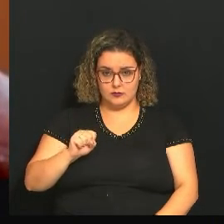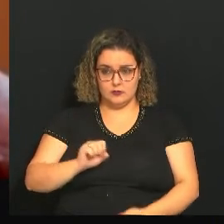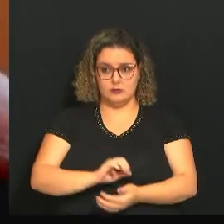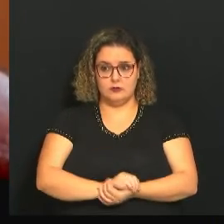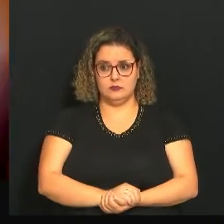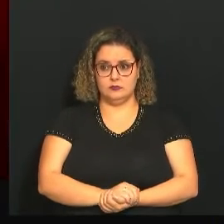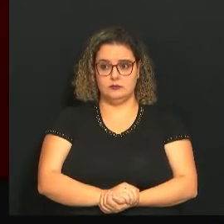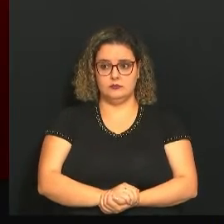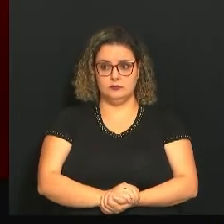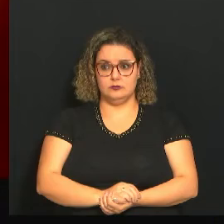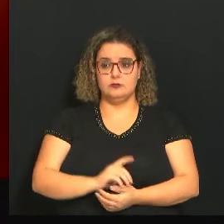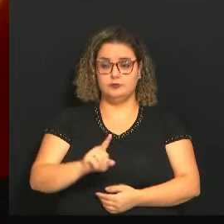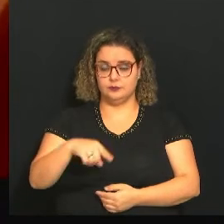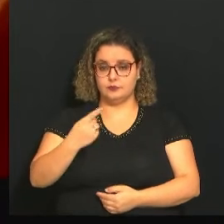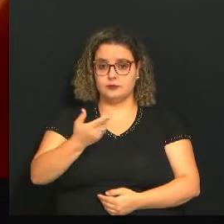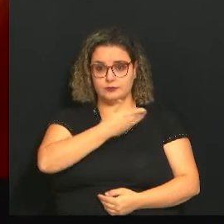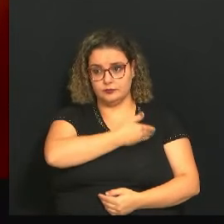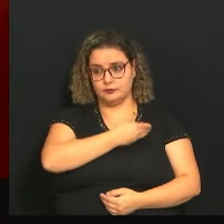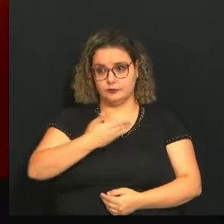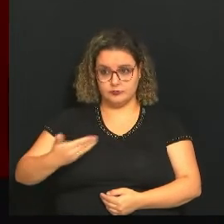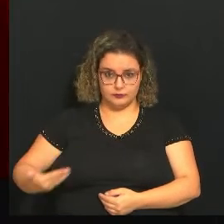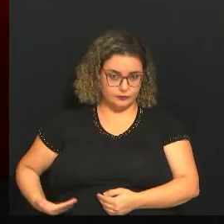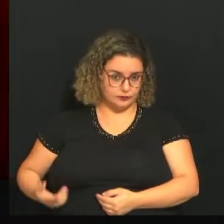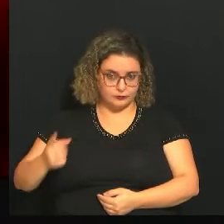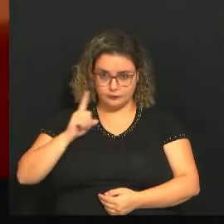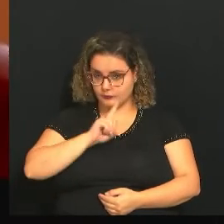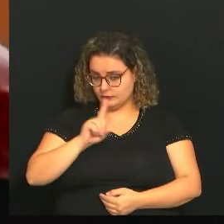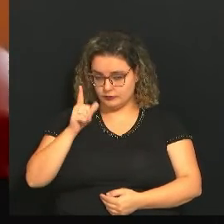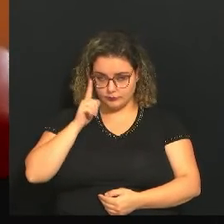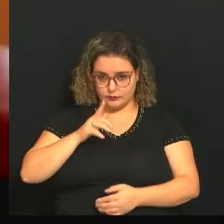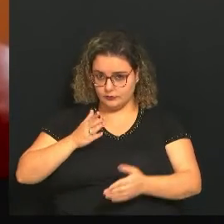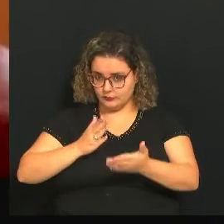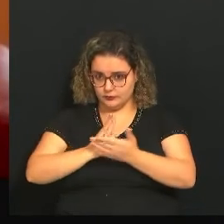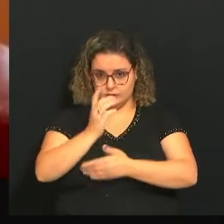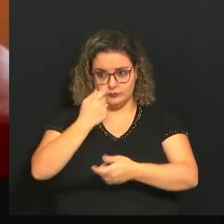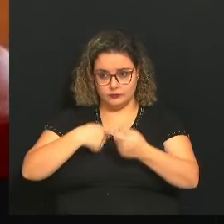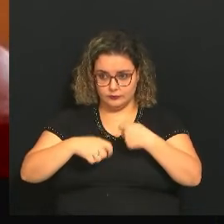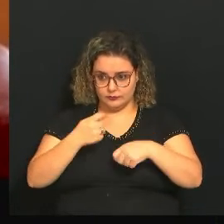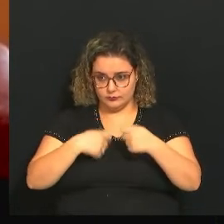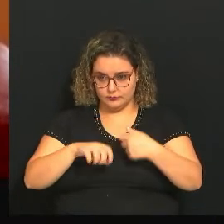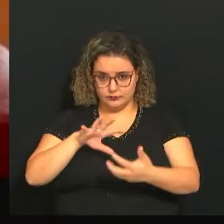próximo governo, esse ano eles não vão conseguir aprovar a reforma administrativa, o pessoal das